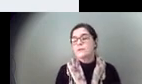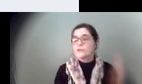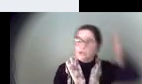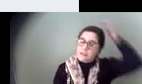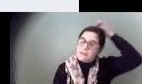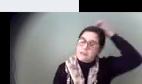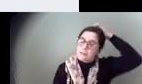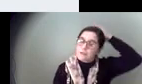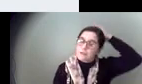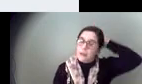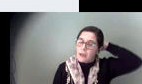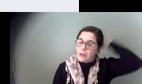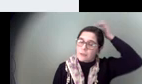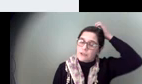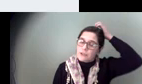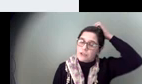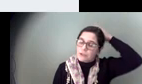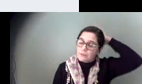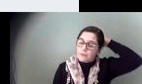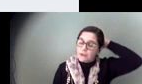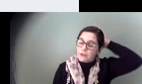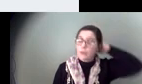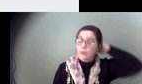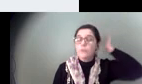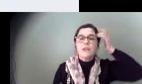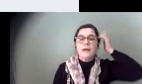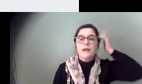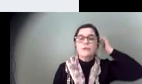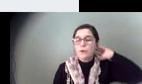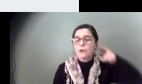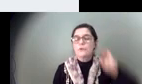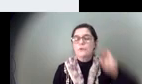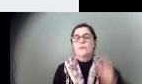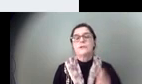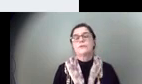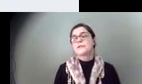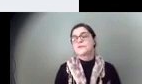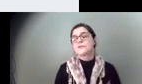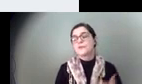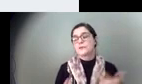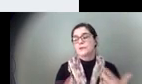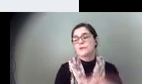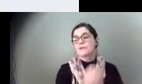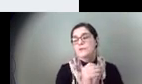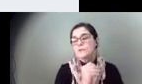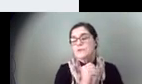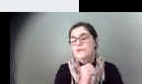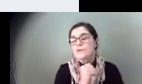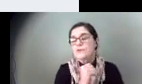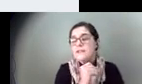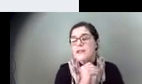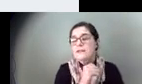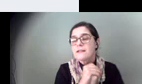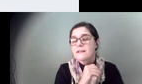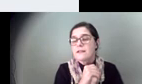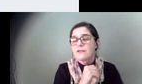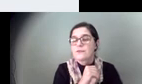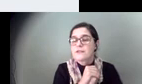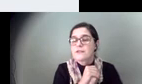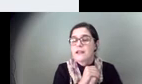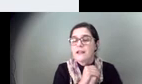Forms, que nós utilizamos para a gente como diário de bordo. Então, vocês foram dando as contribuições de vocês